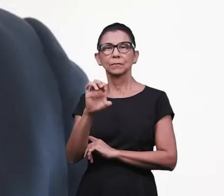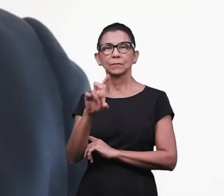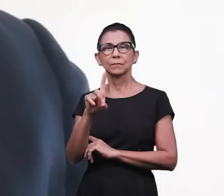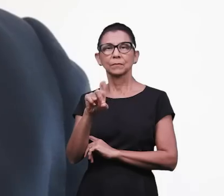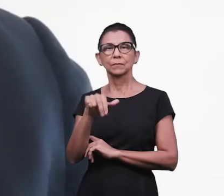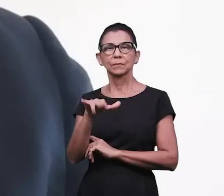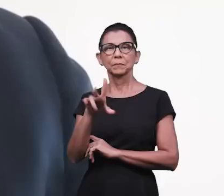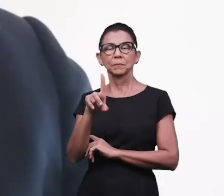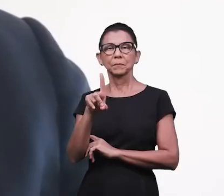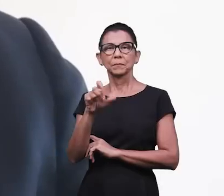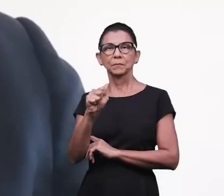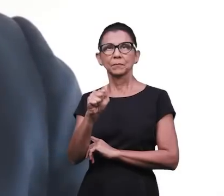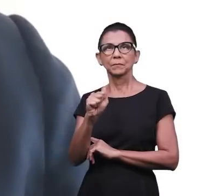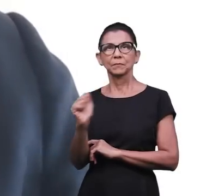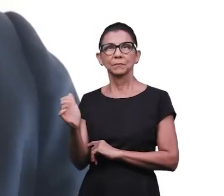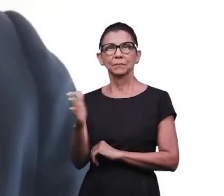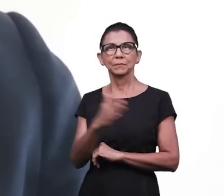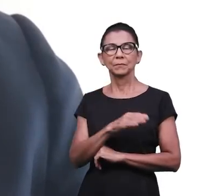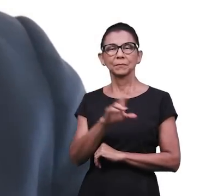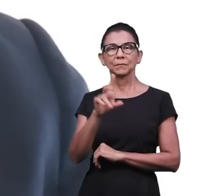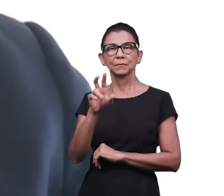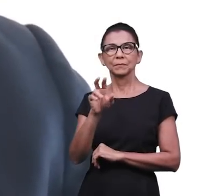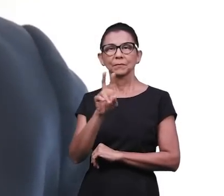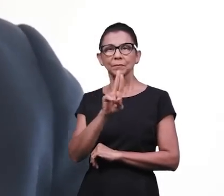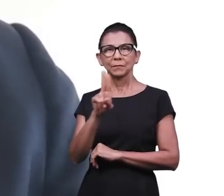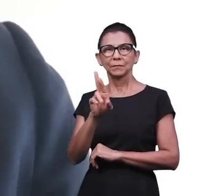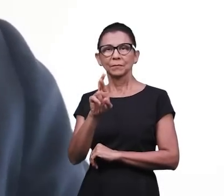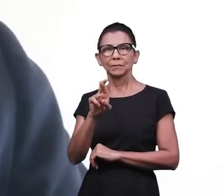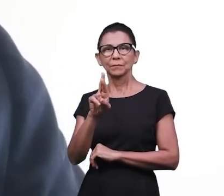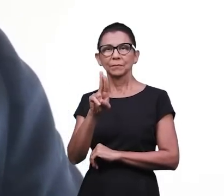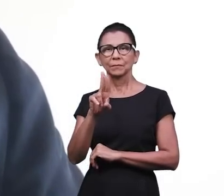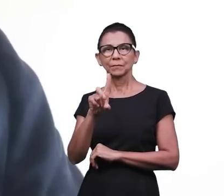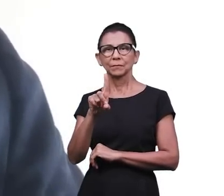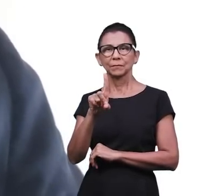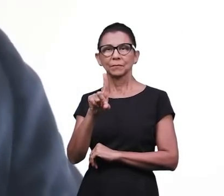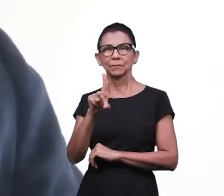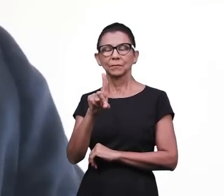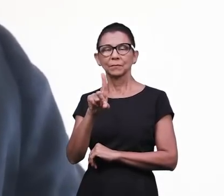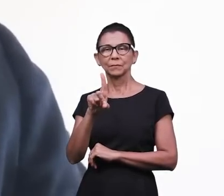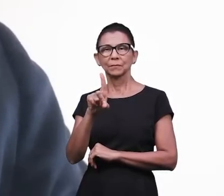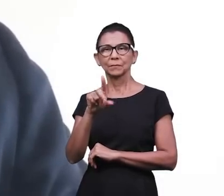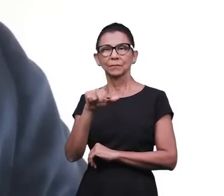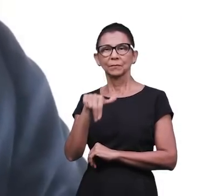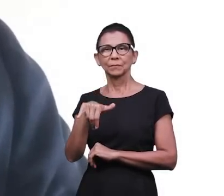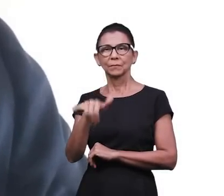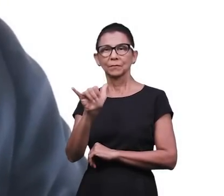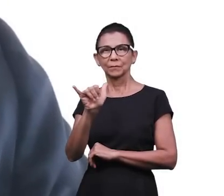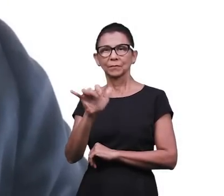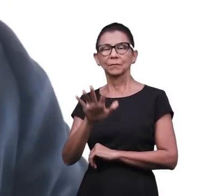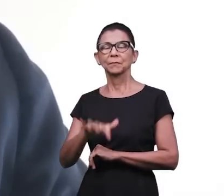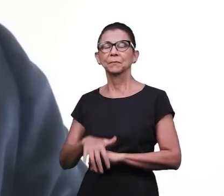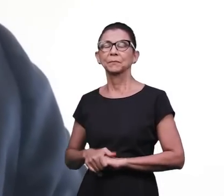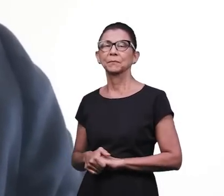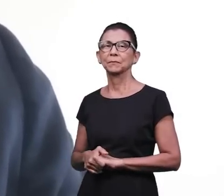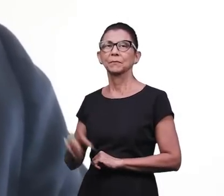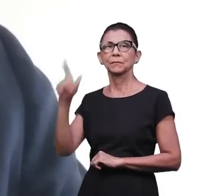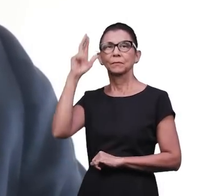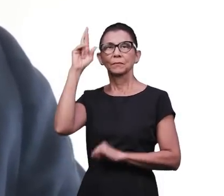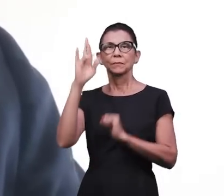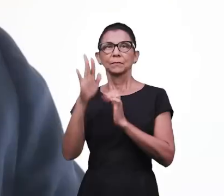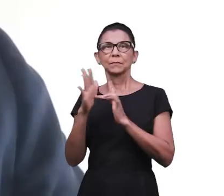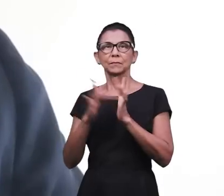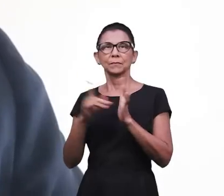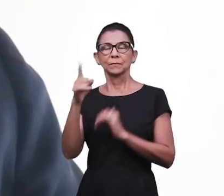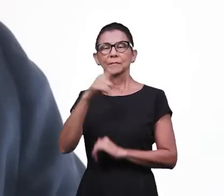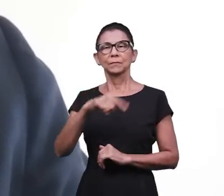Rudney. Saudamos o nosso amado irmão Jorge Pessoa com a paz do Senhor Jesus e estendemos essa saudação a todos que assistem